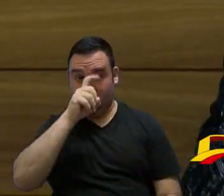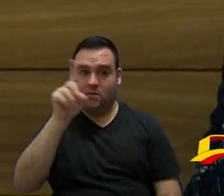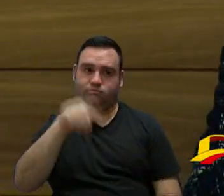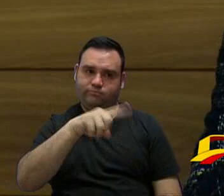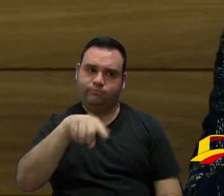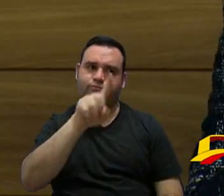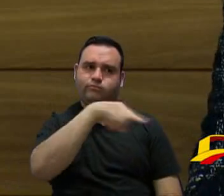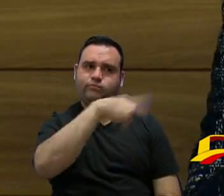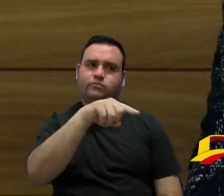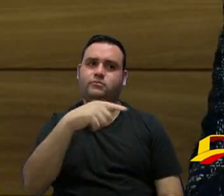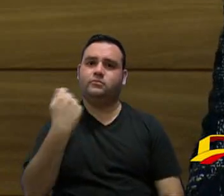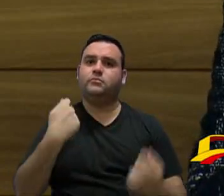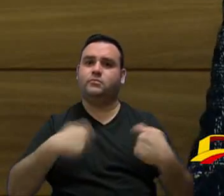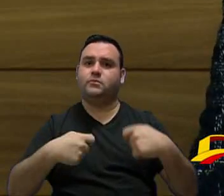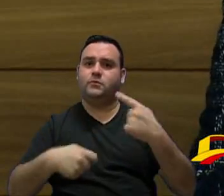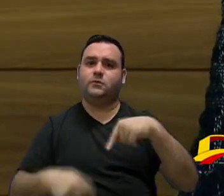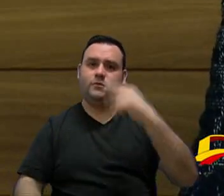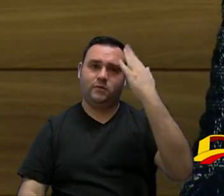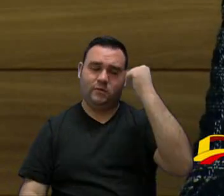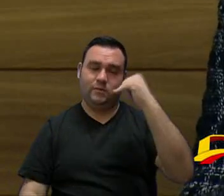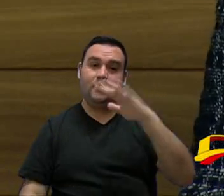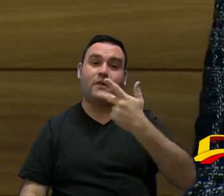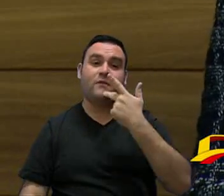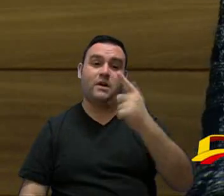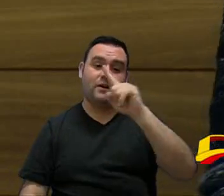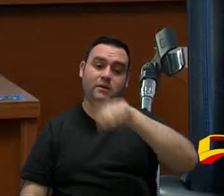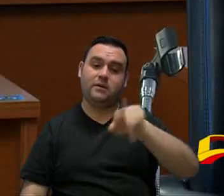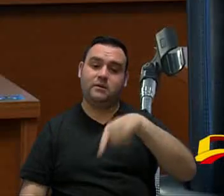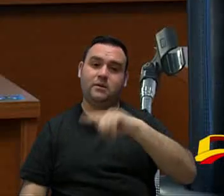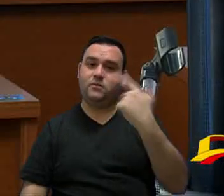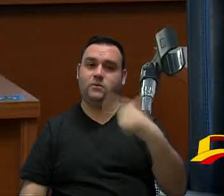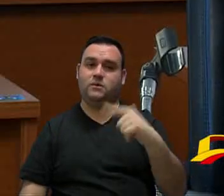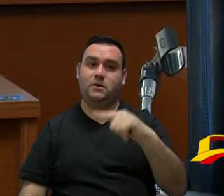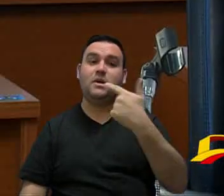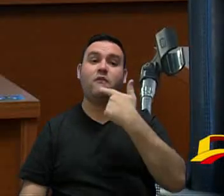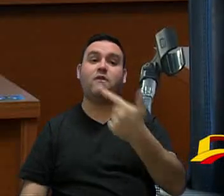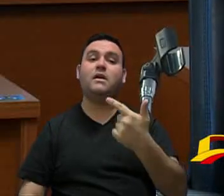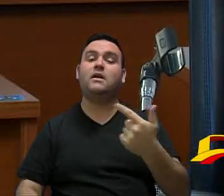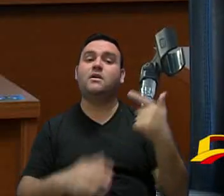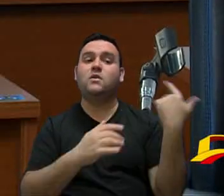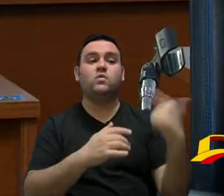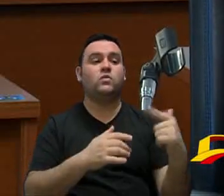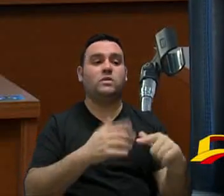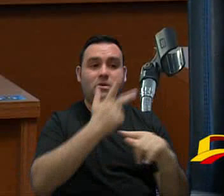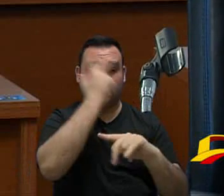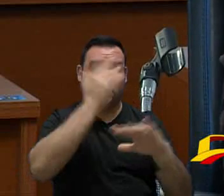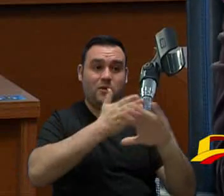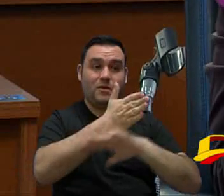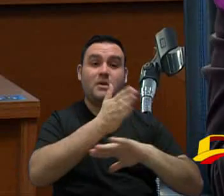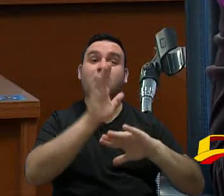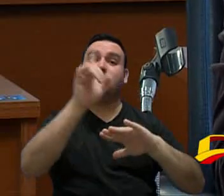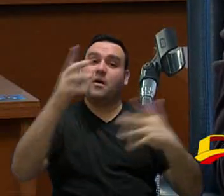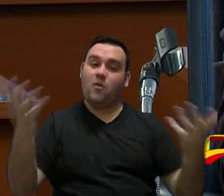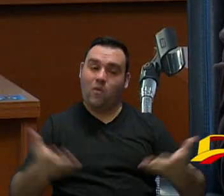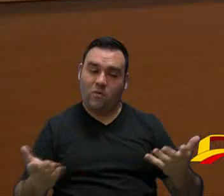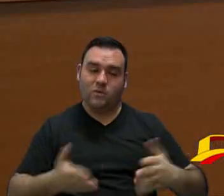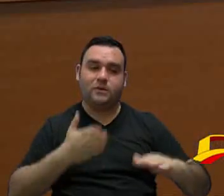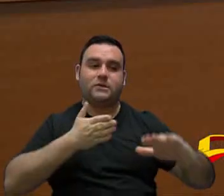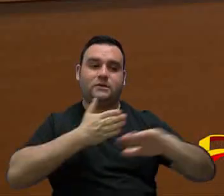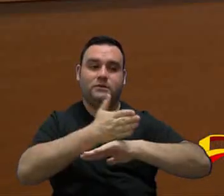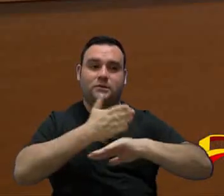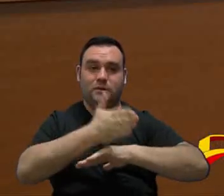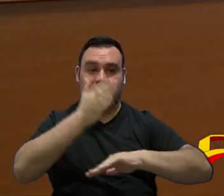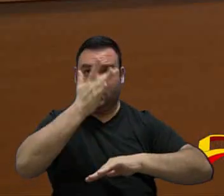hospitais nós temos que saber eu não disse que estão sendo cancelados foram hospitais eu disse que não tem porta de entrada porta de entrada